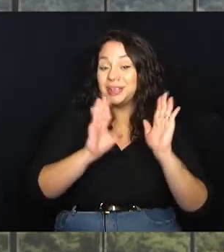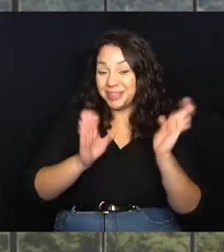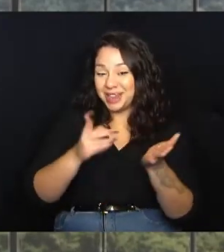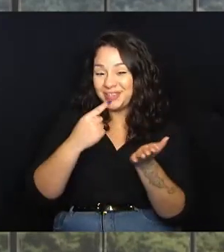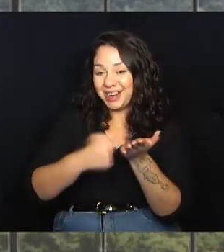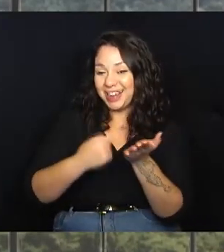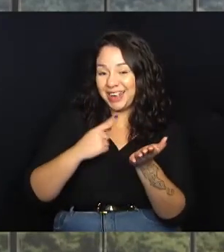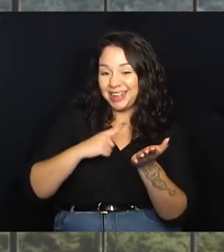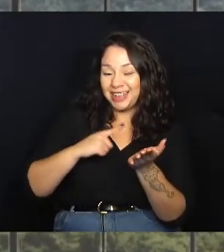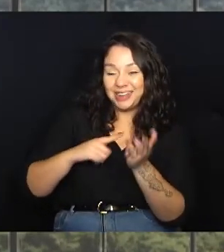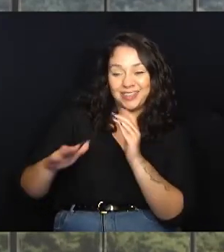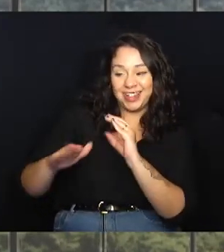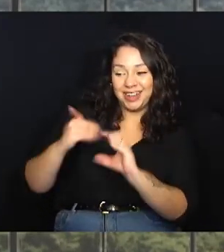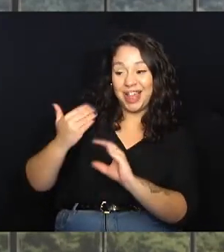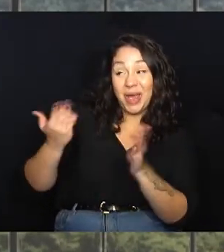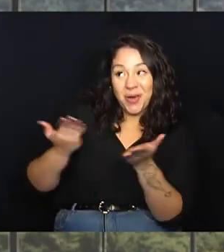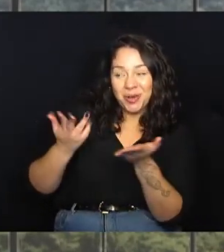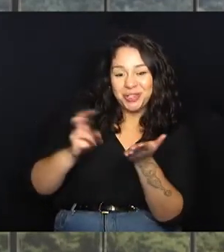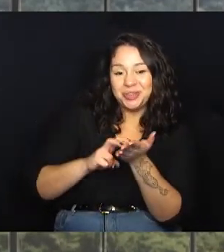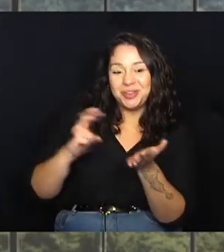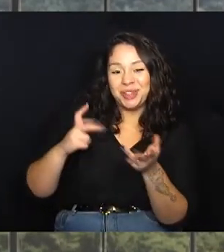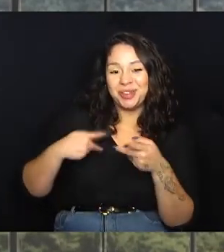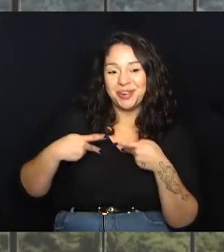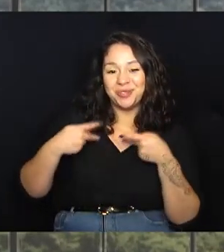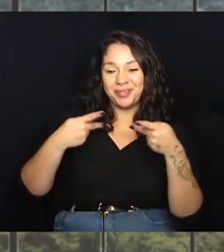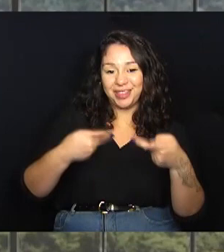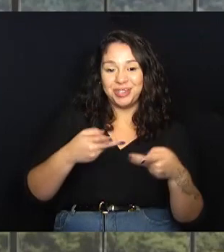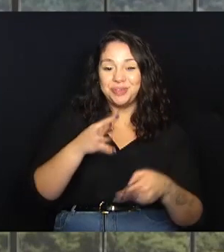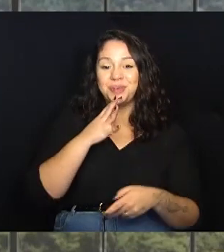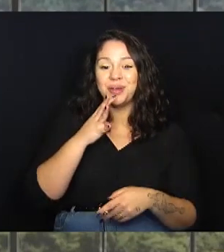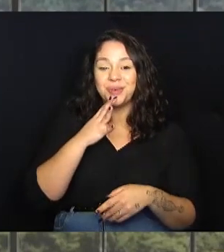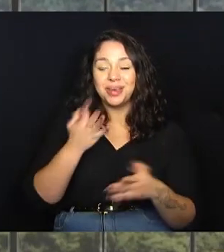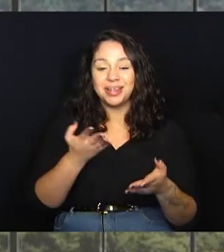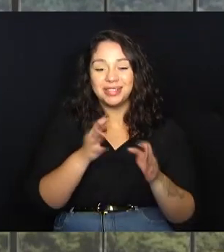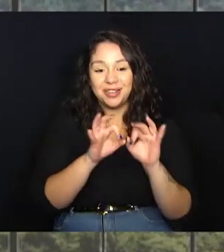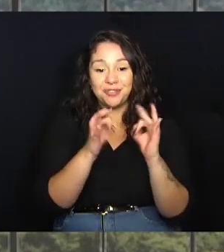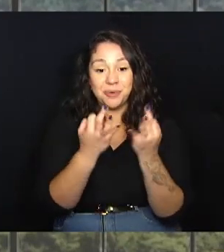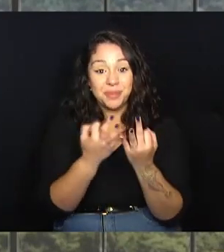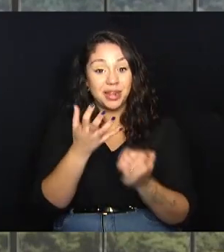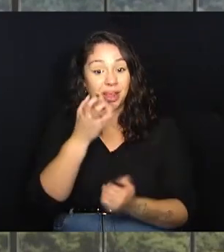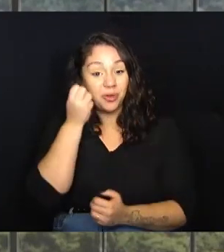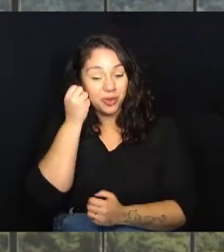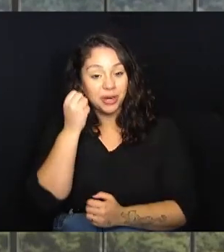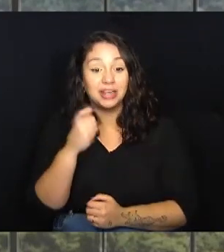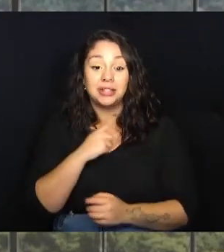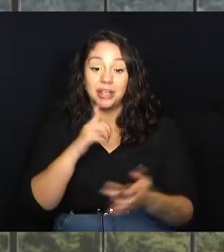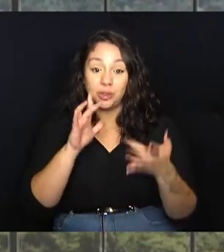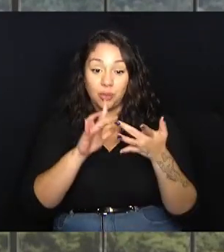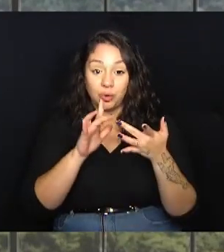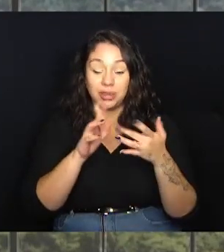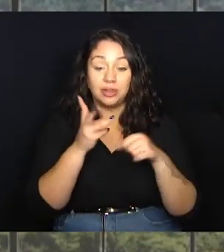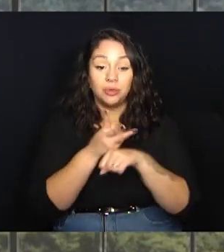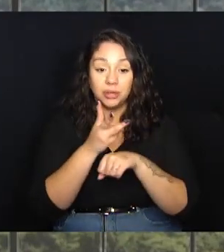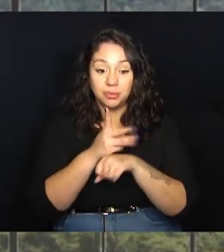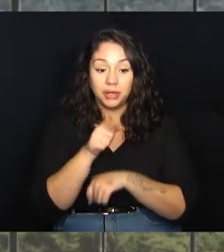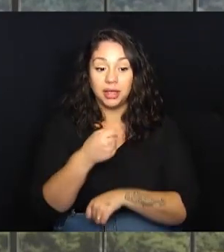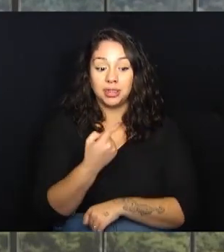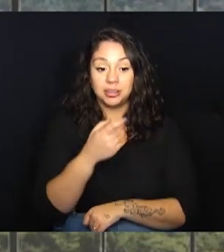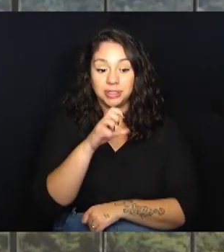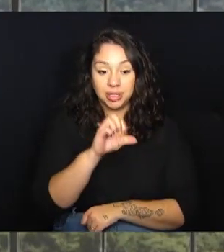recebi hoje cedo esse convite aqui para conhecer a família acolhedora. Tem um contato de WhatsApp, que é o